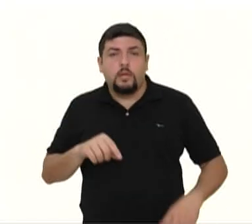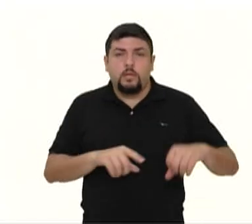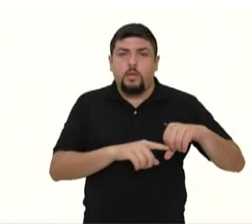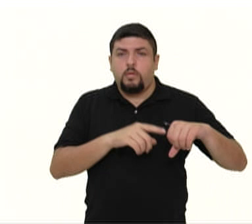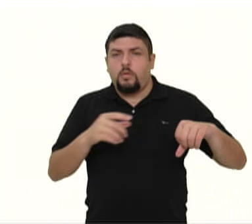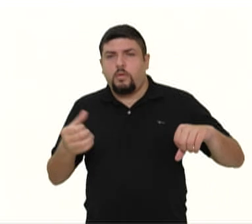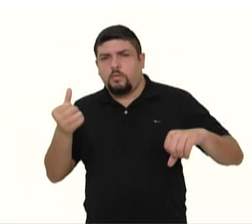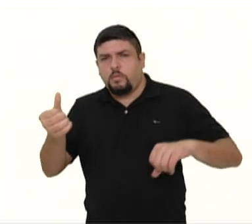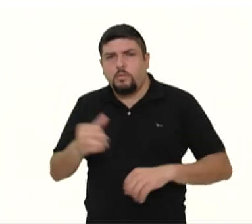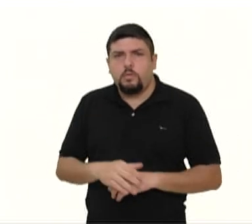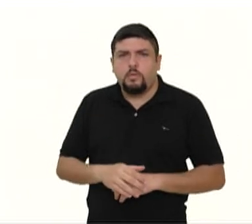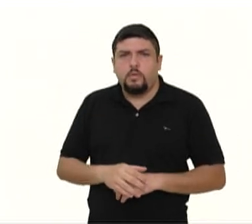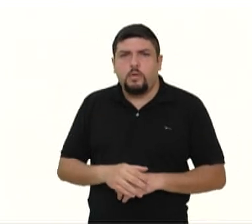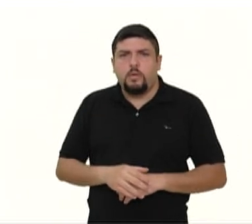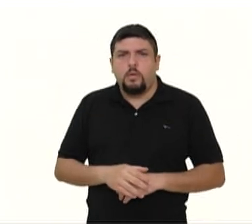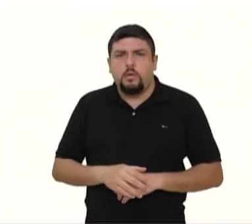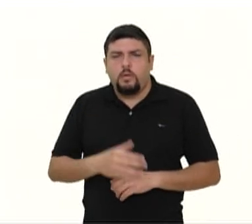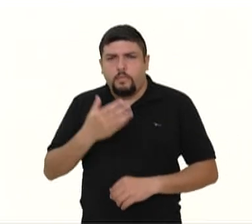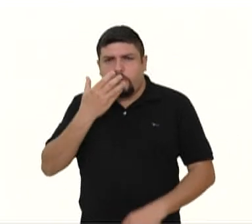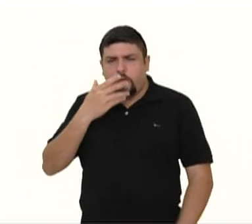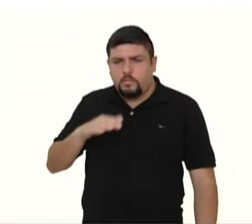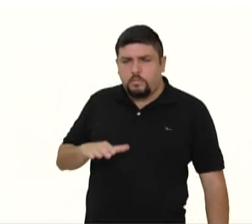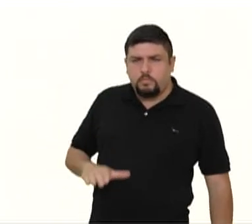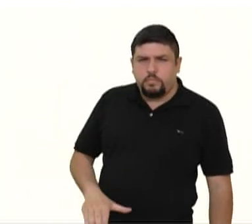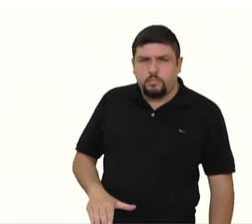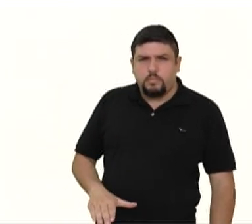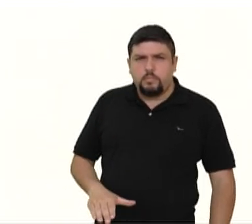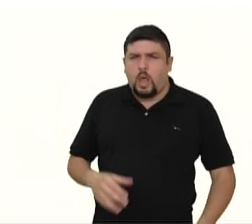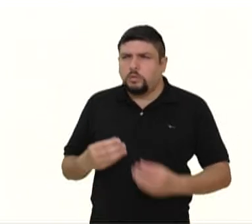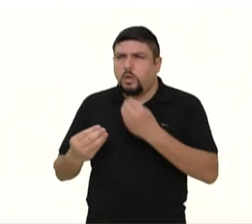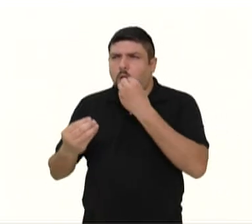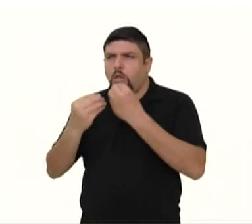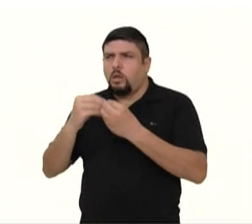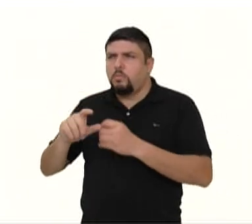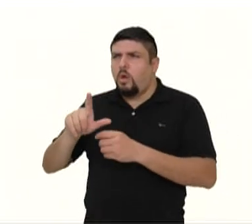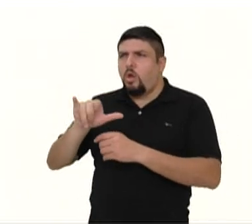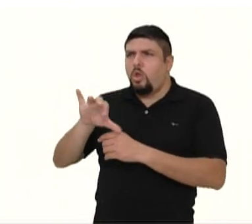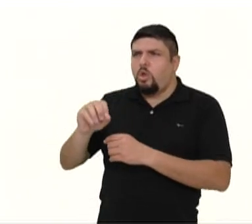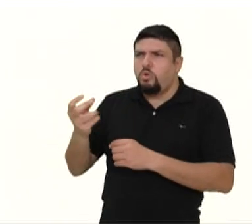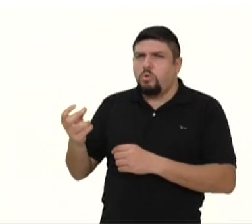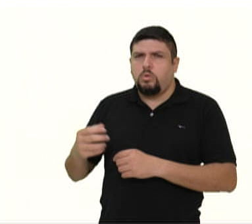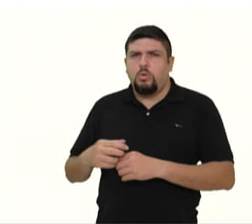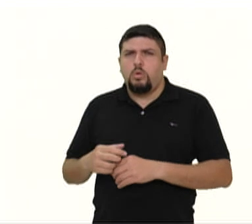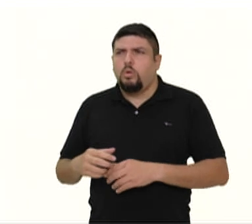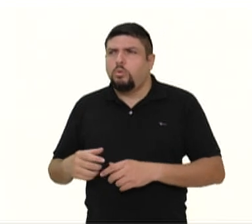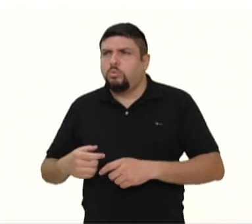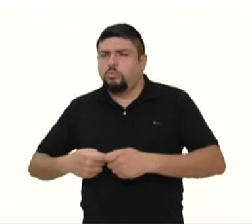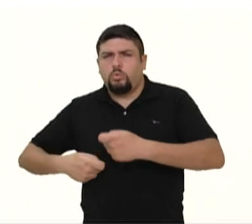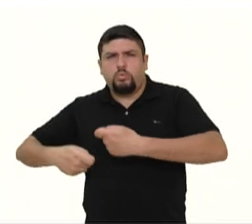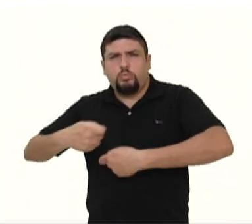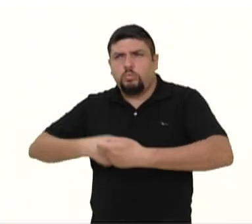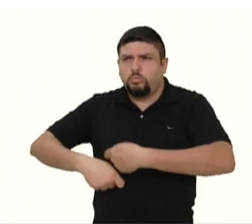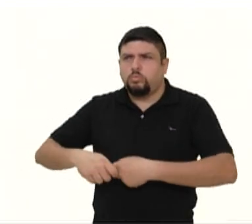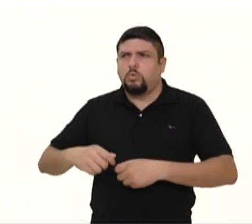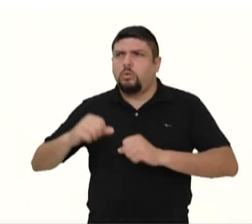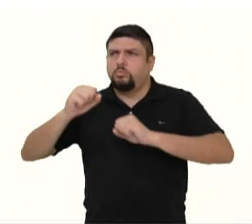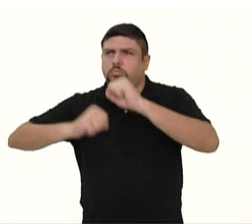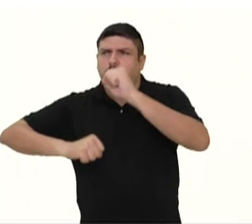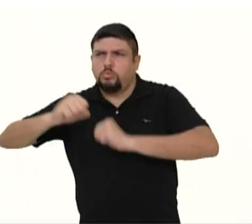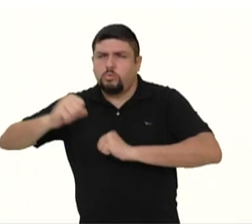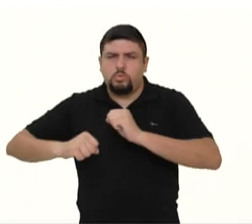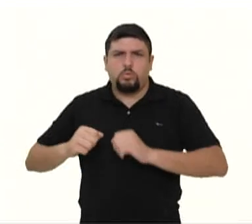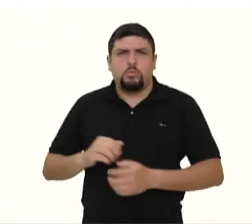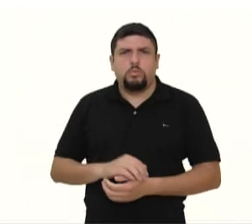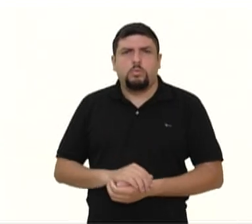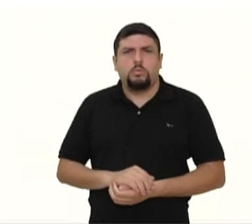Desde pequenos, nós comemos lixo comercial e industrial. E aqui ele faz a crítica justamente a que a indústria cultural